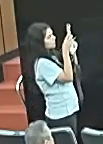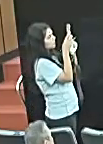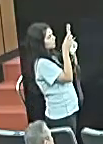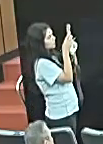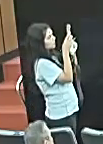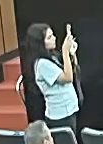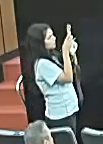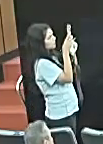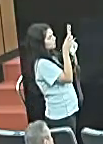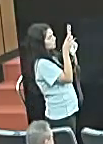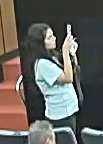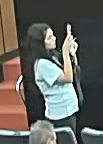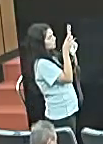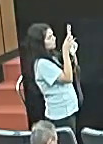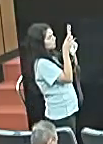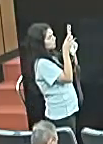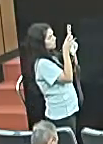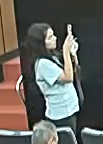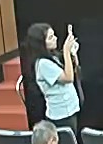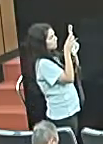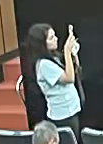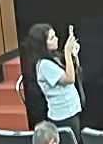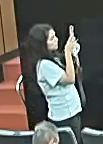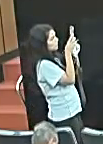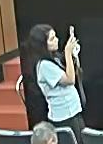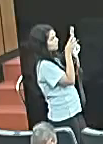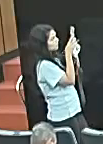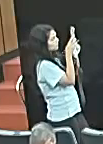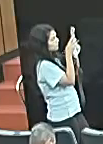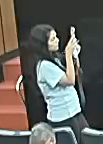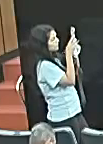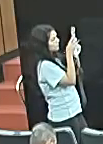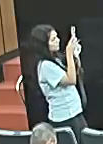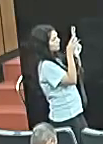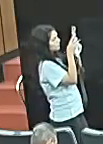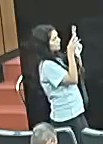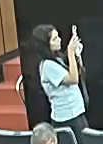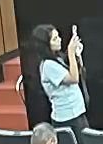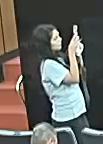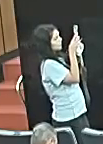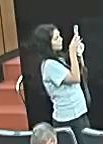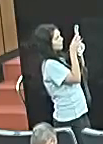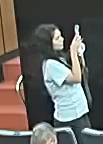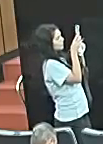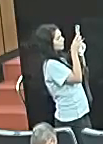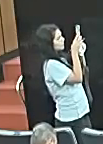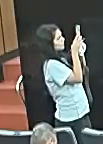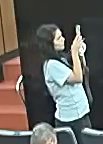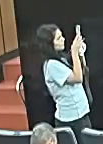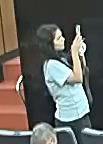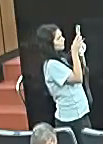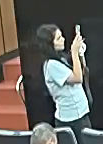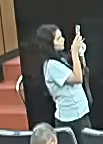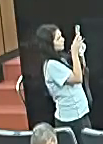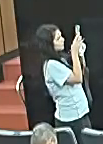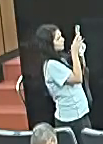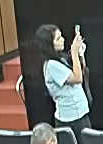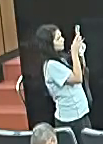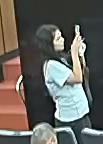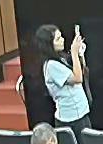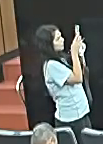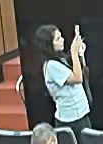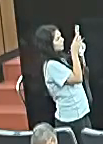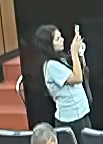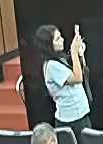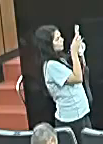seja baseado na meritocracia é importante regulamentarmos a questão de carga horária questões de condições da